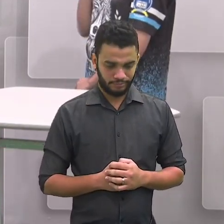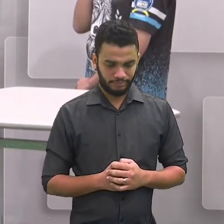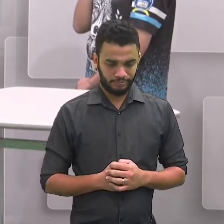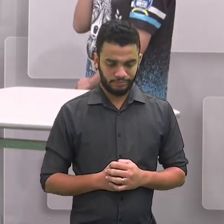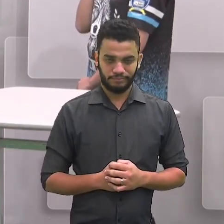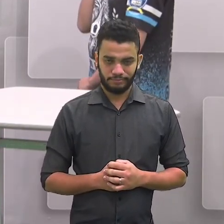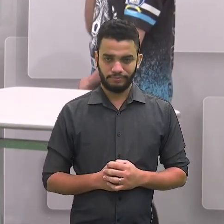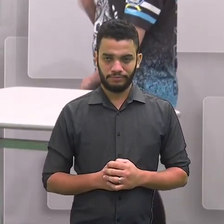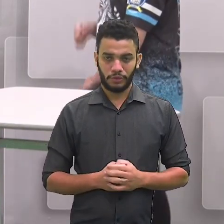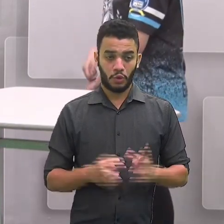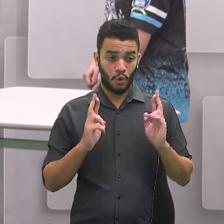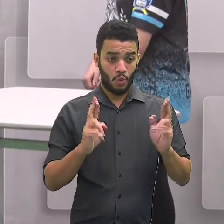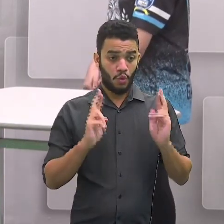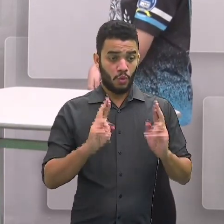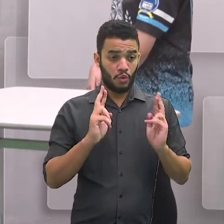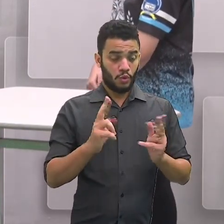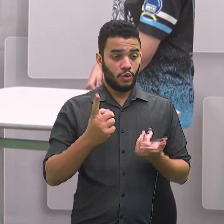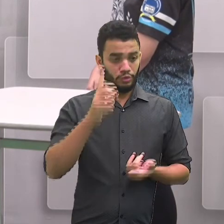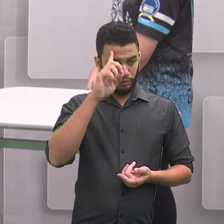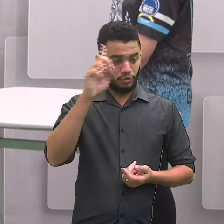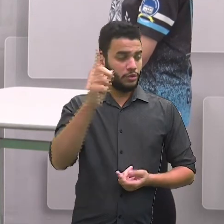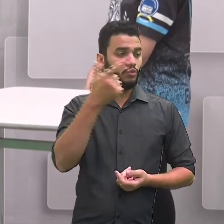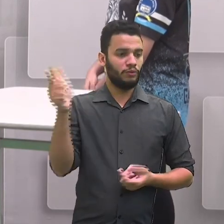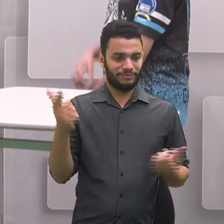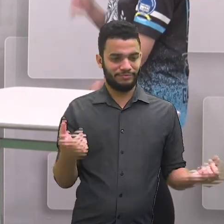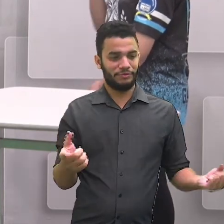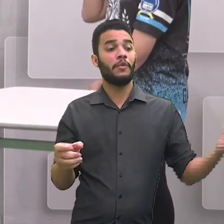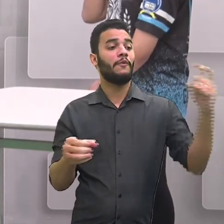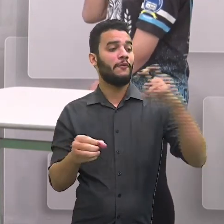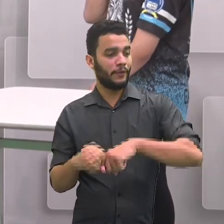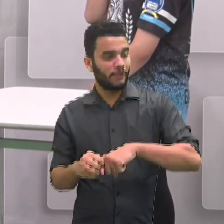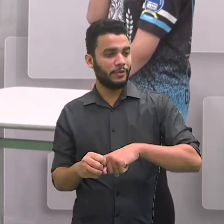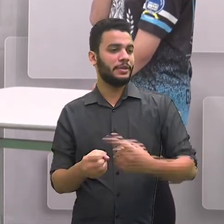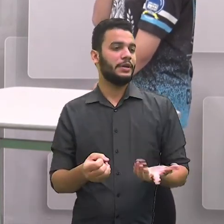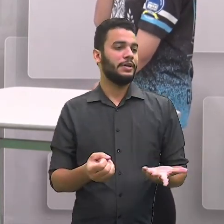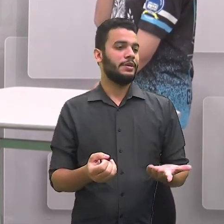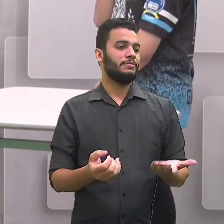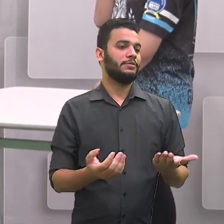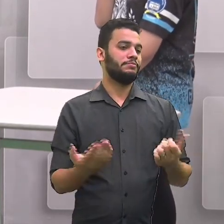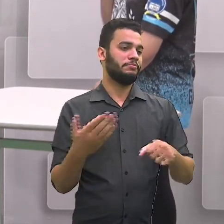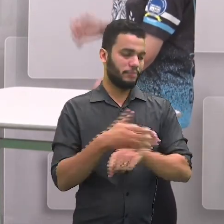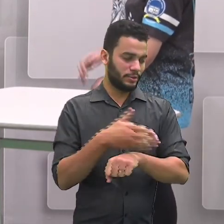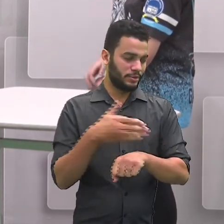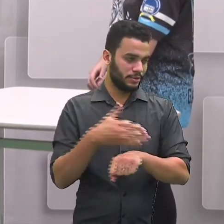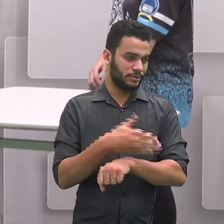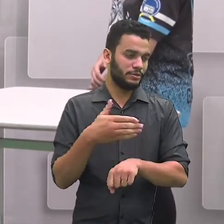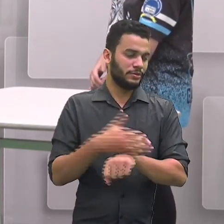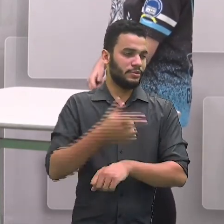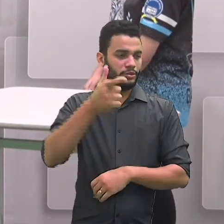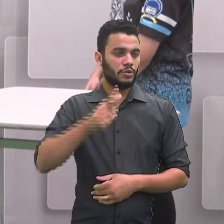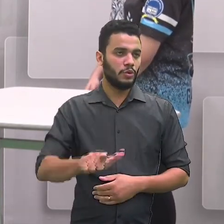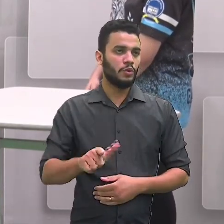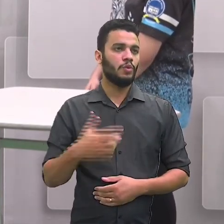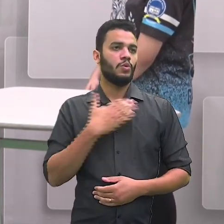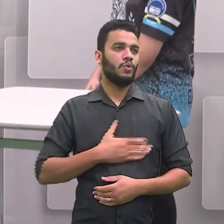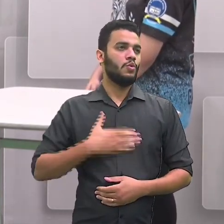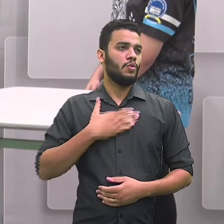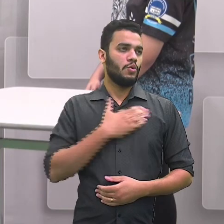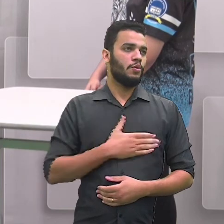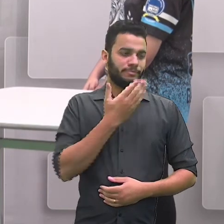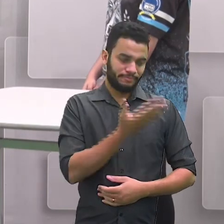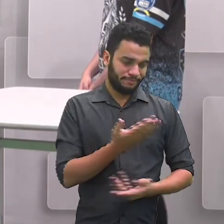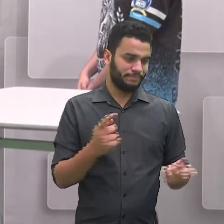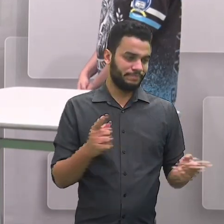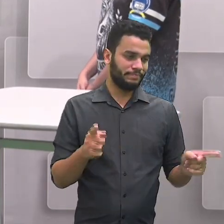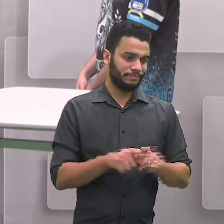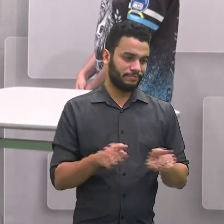Eu espero ver você nos próximos episódios, viu, Yasmin? Estamos aí. Olha, gostei muito de você. Meus parabéns,